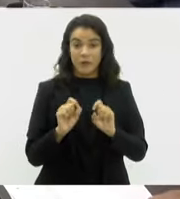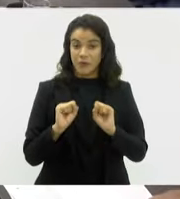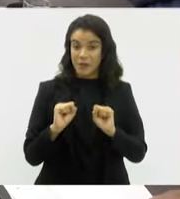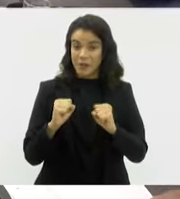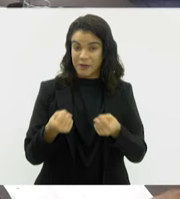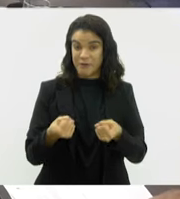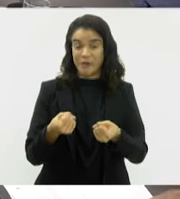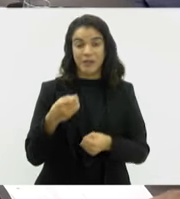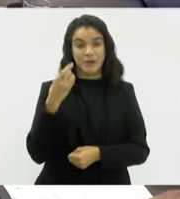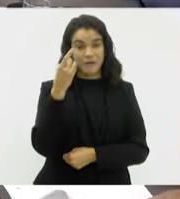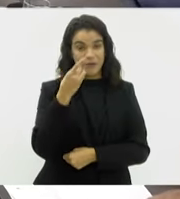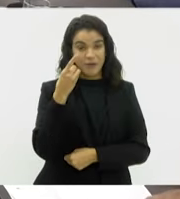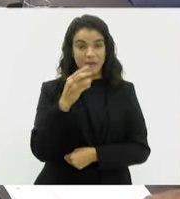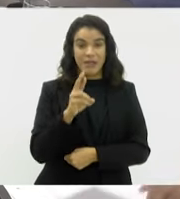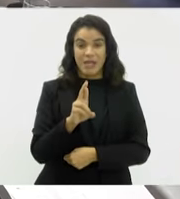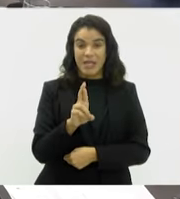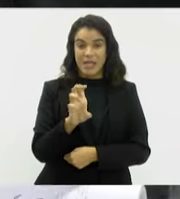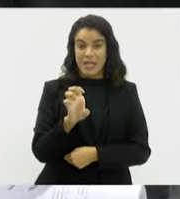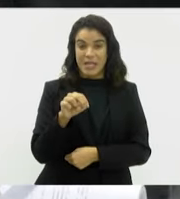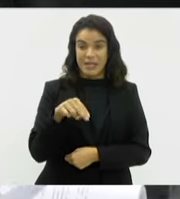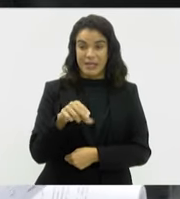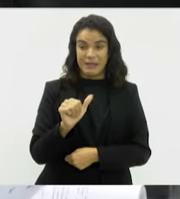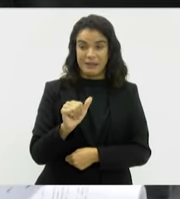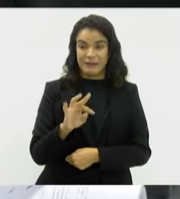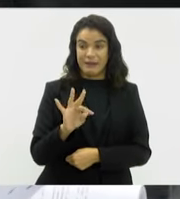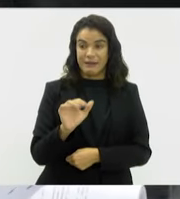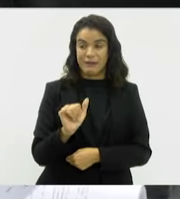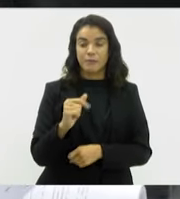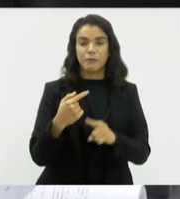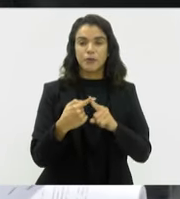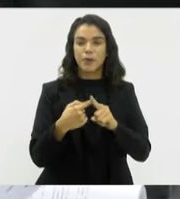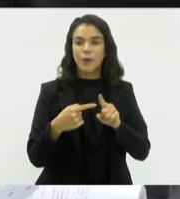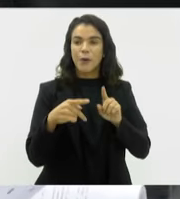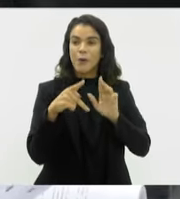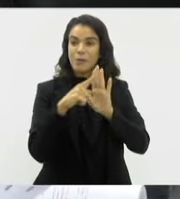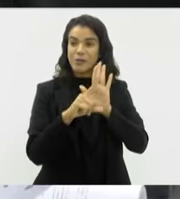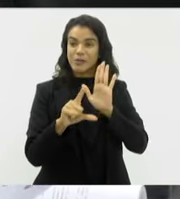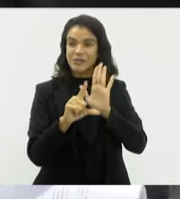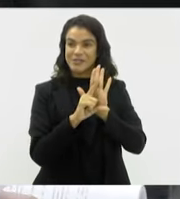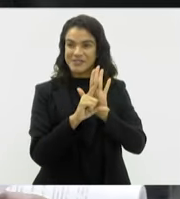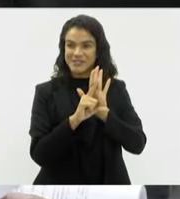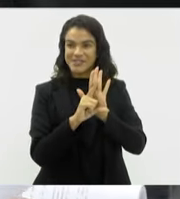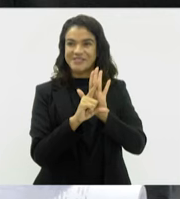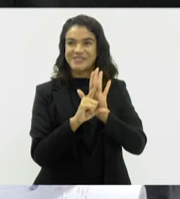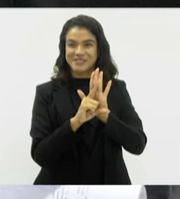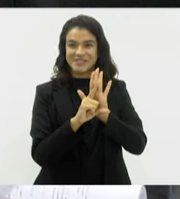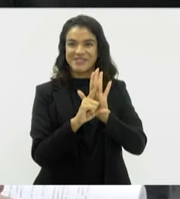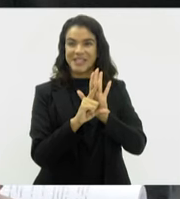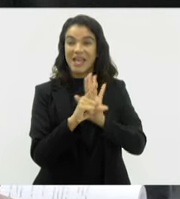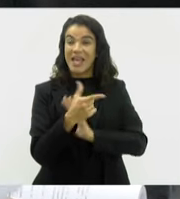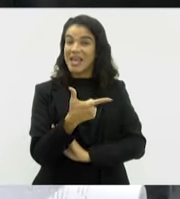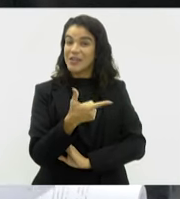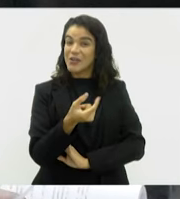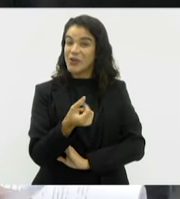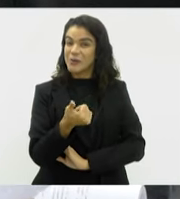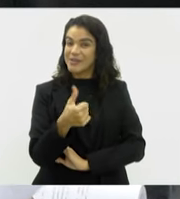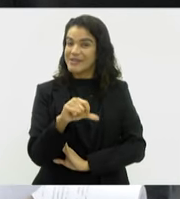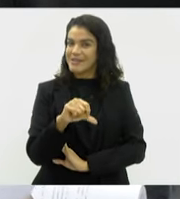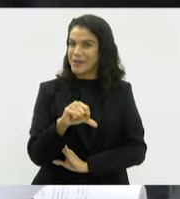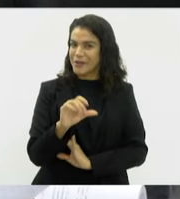deputada Renata, que não foi em causa própria, porque o projeto de lei, o projeto de resolução é de 2019. É de